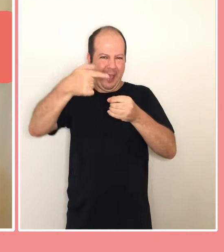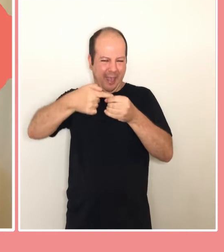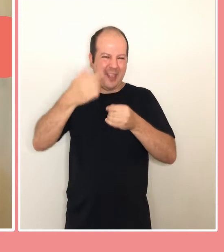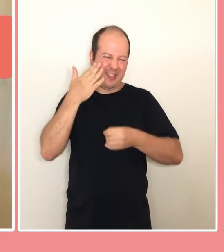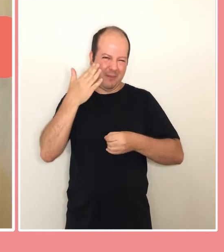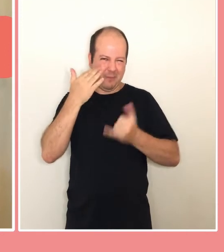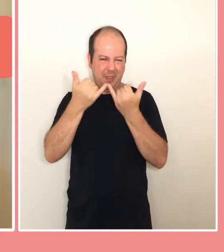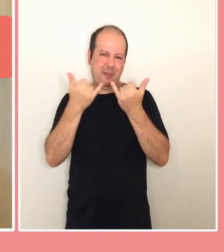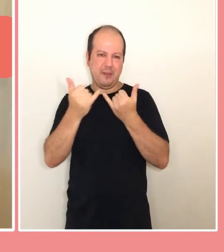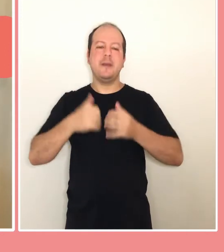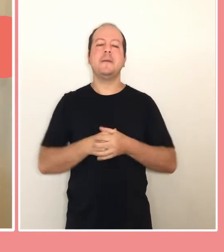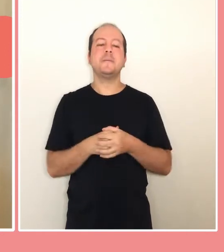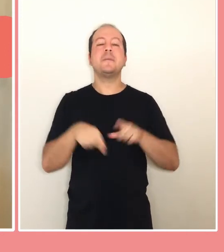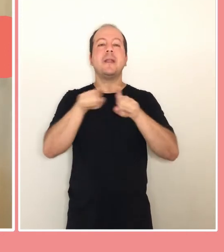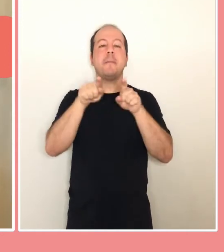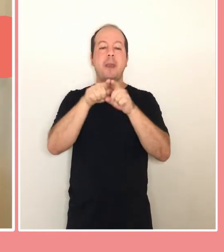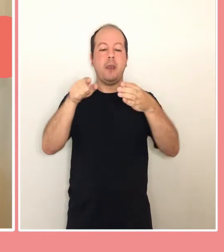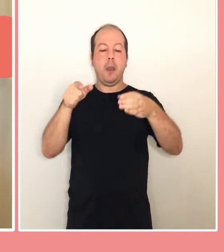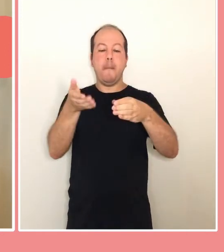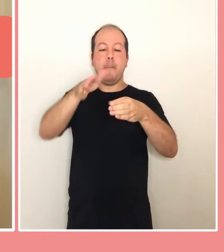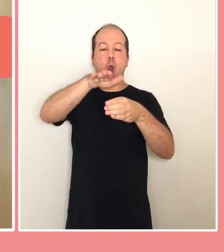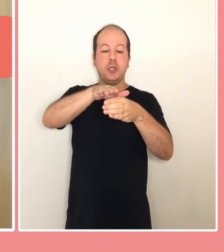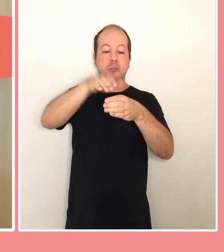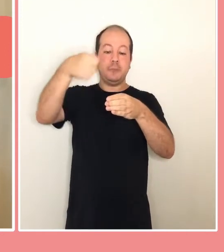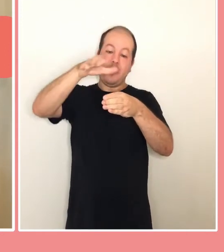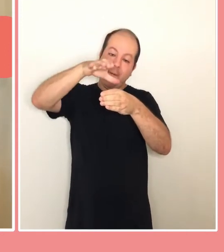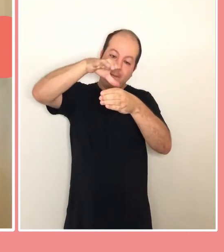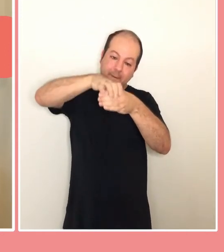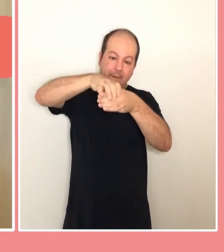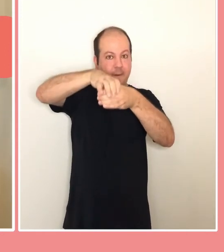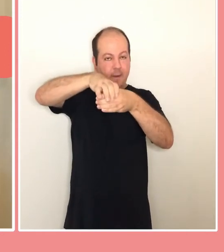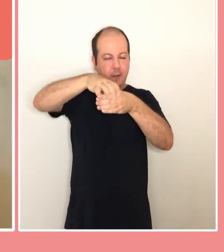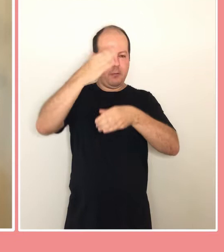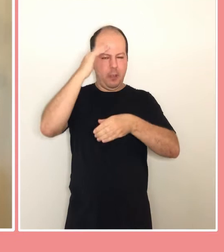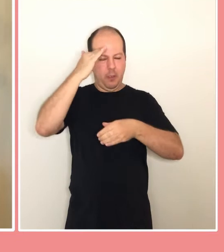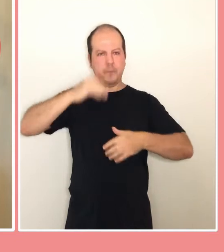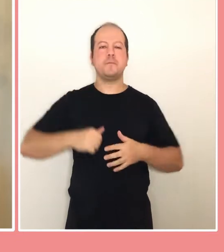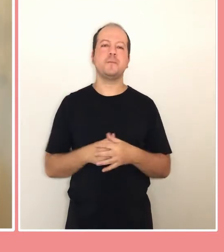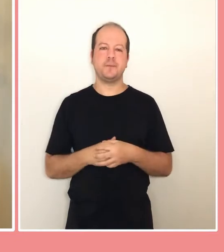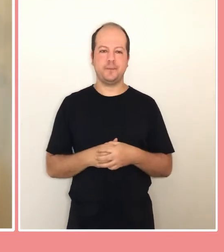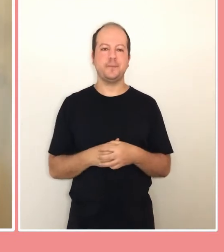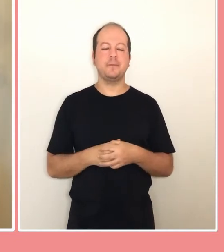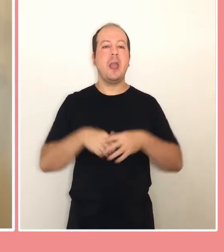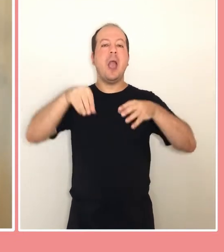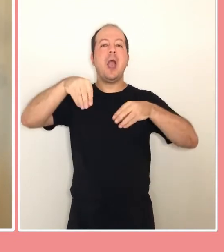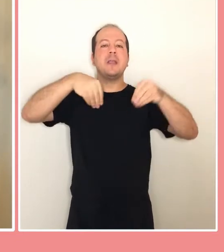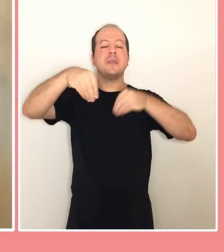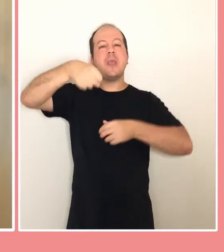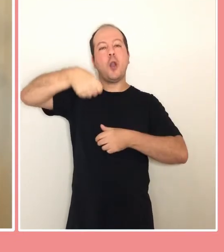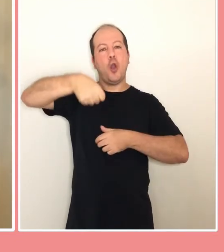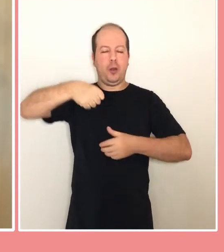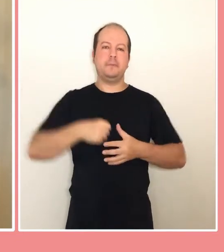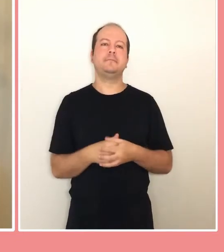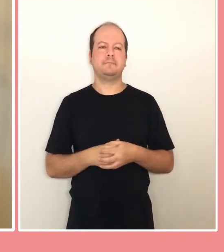e potes com tampas de encaixe, né? E sacola. Então,